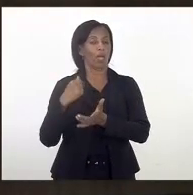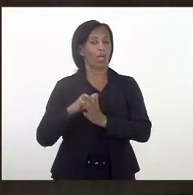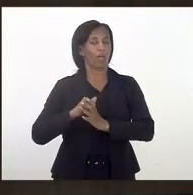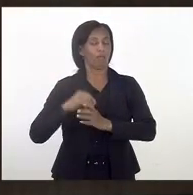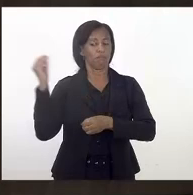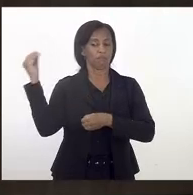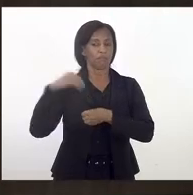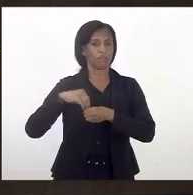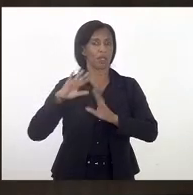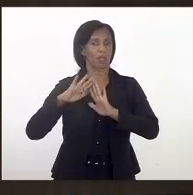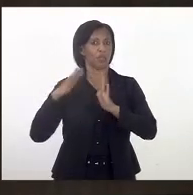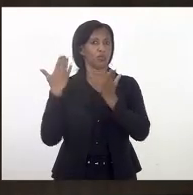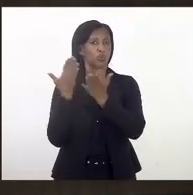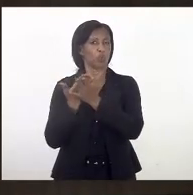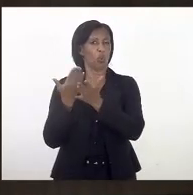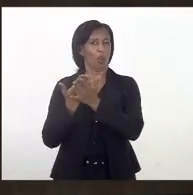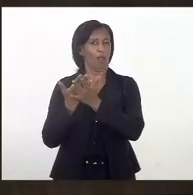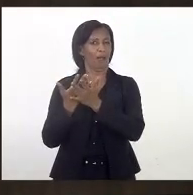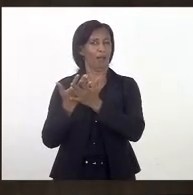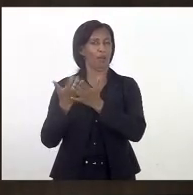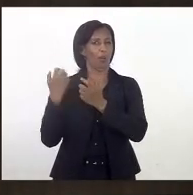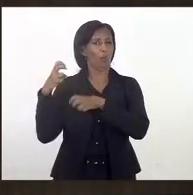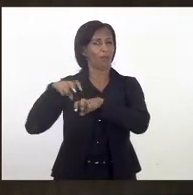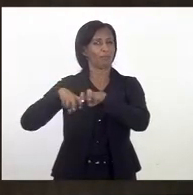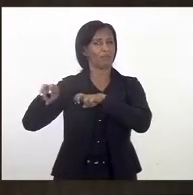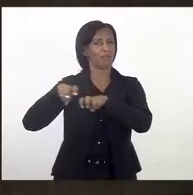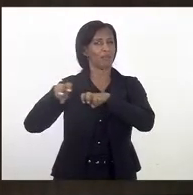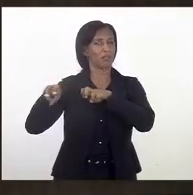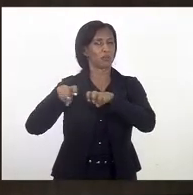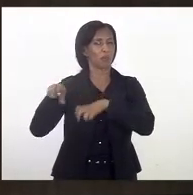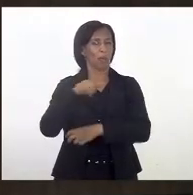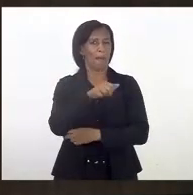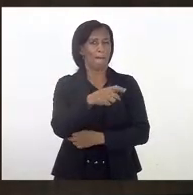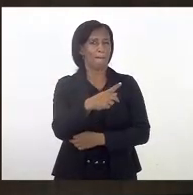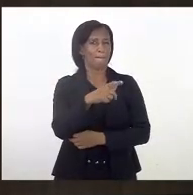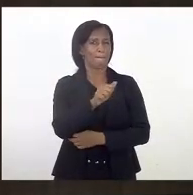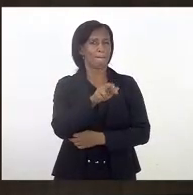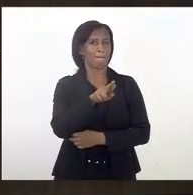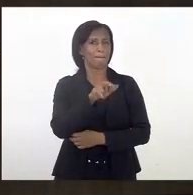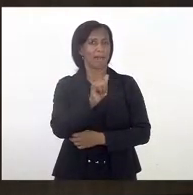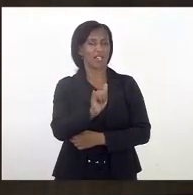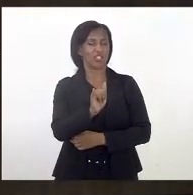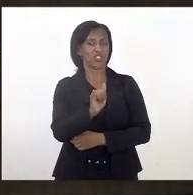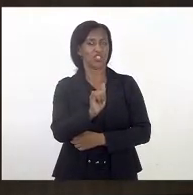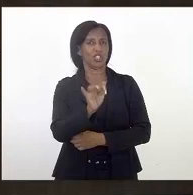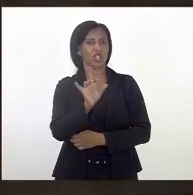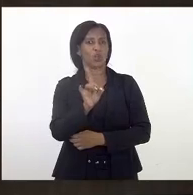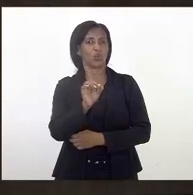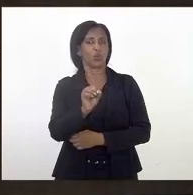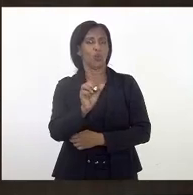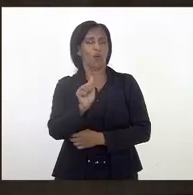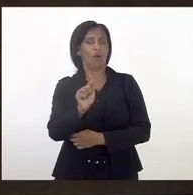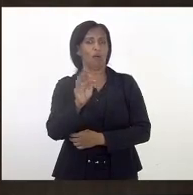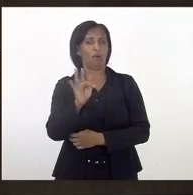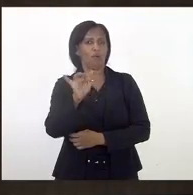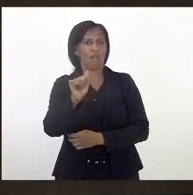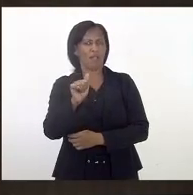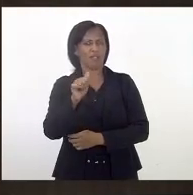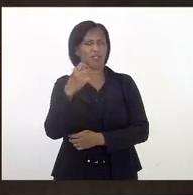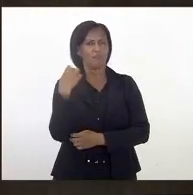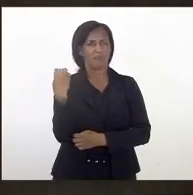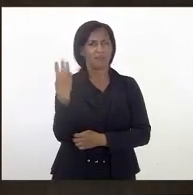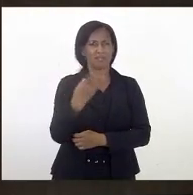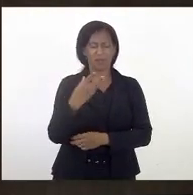no interior é só o município de Paty do Alferes são 37 veículos municipais que fazem a